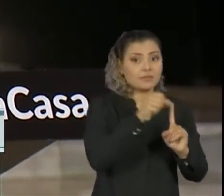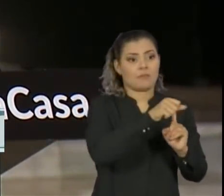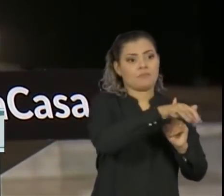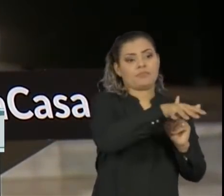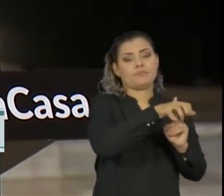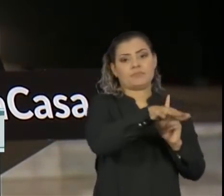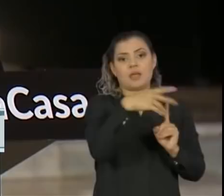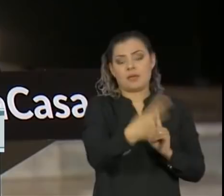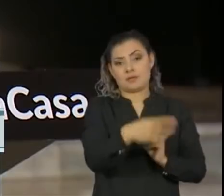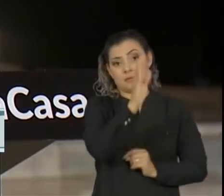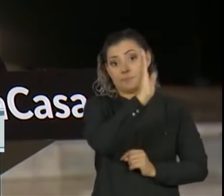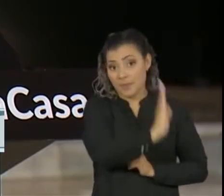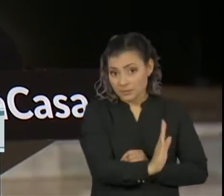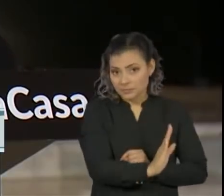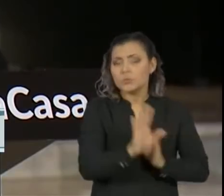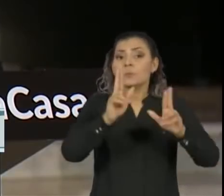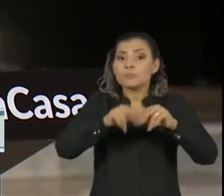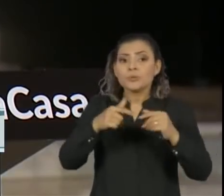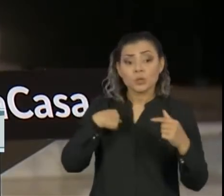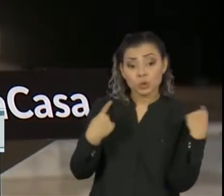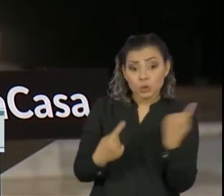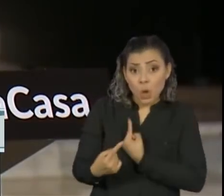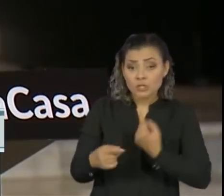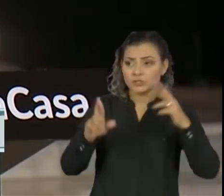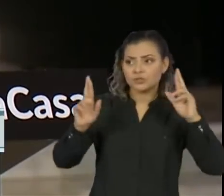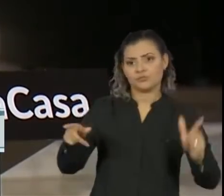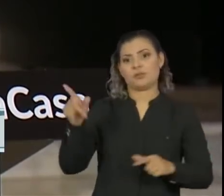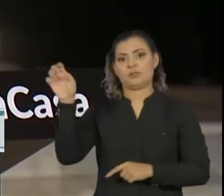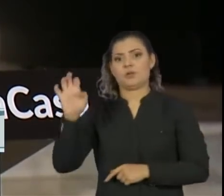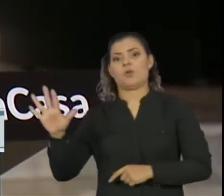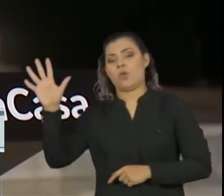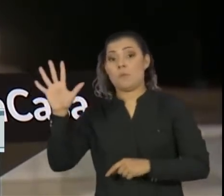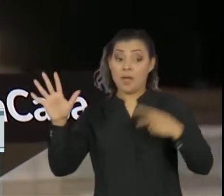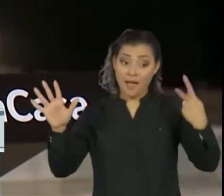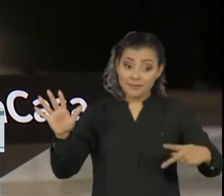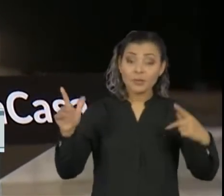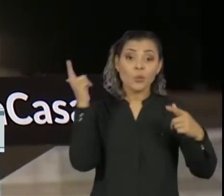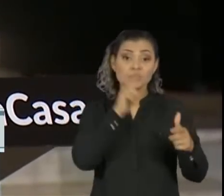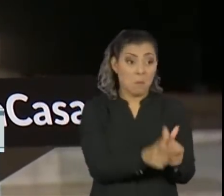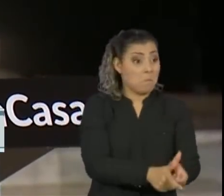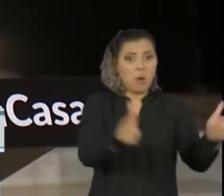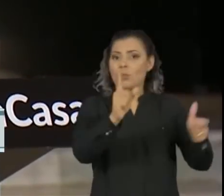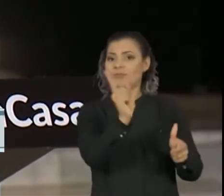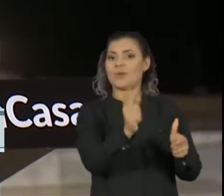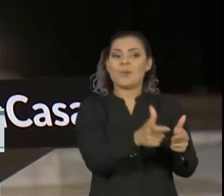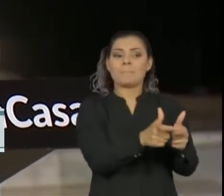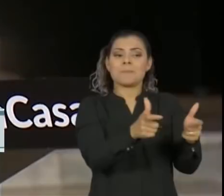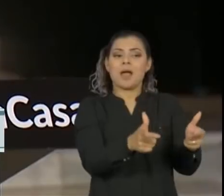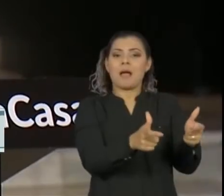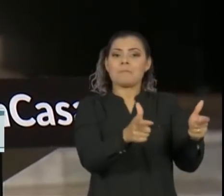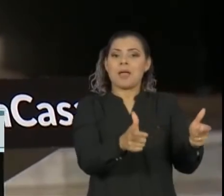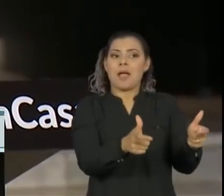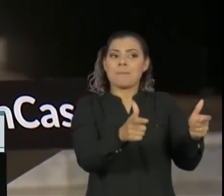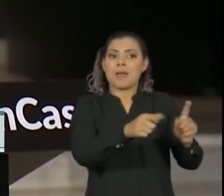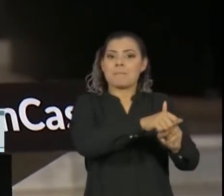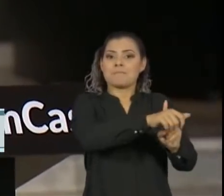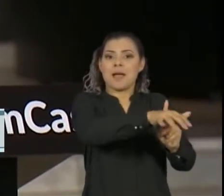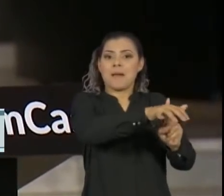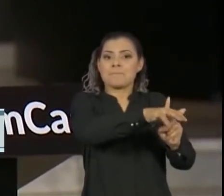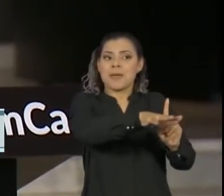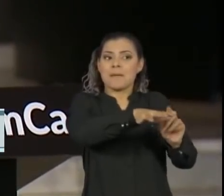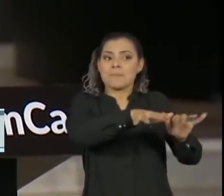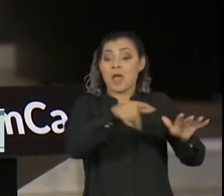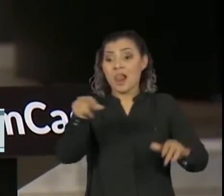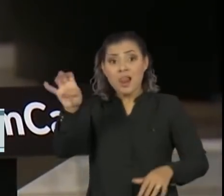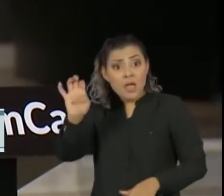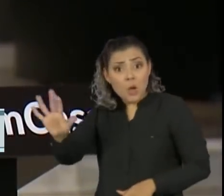isso fez com que nós tivéssemos menos pessoas doentes simultaneamente, o que impede o colapso.